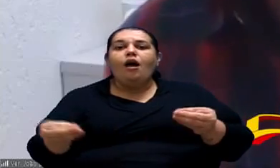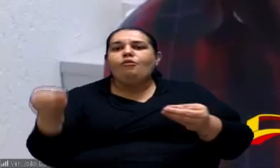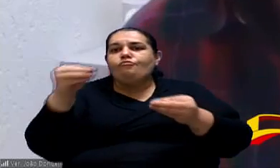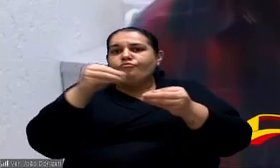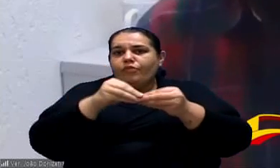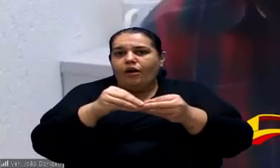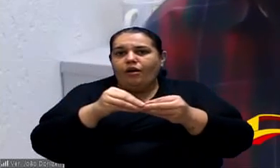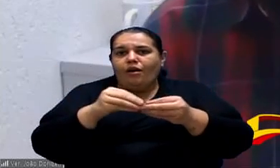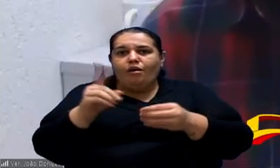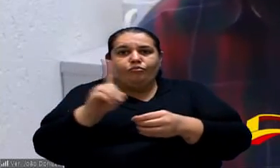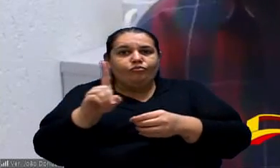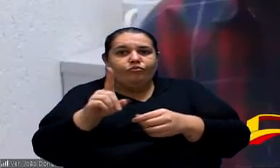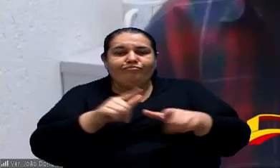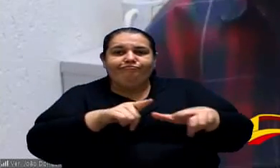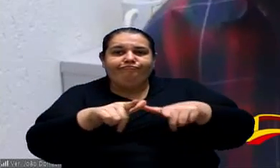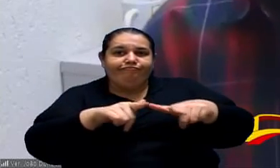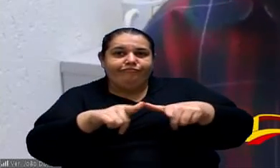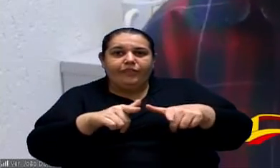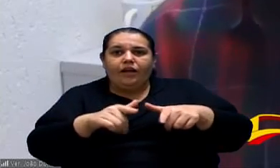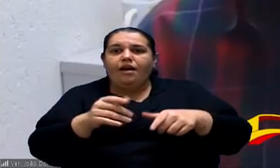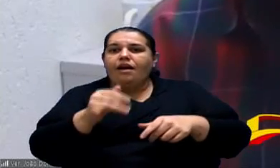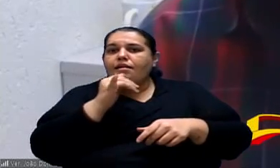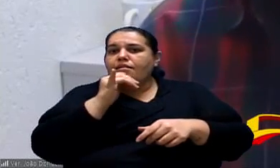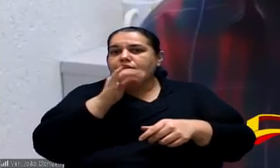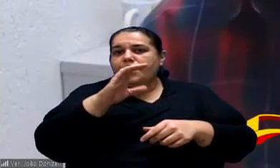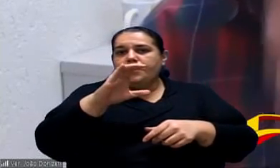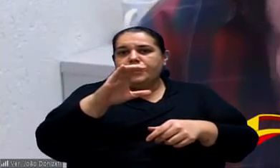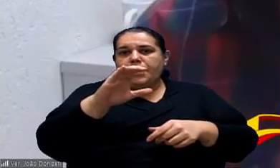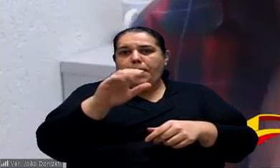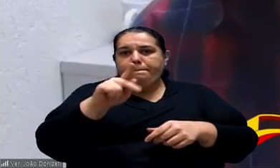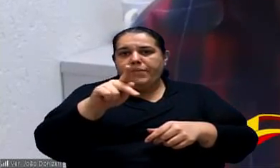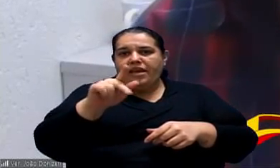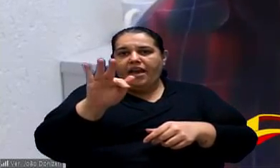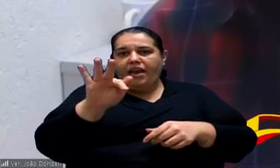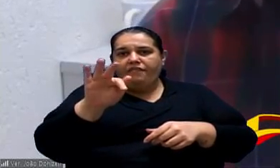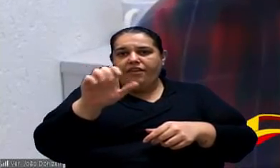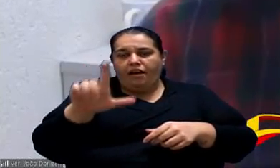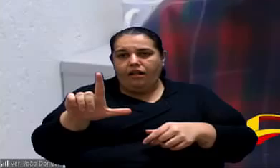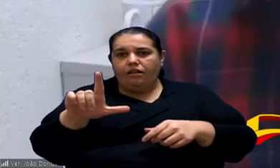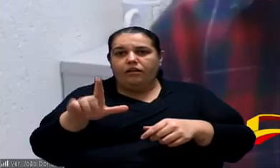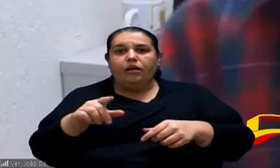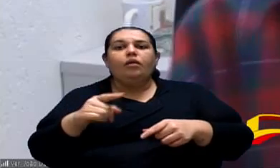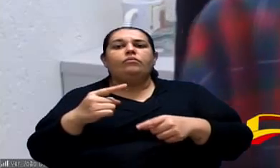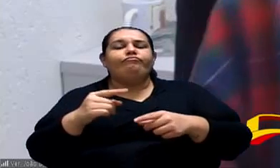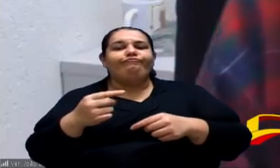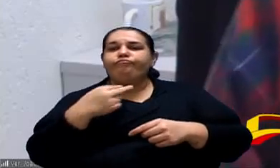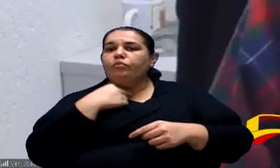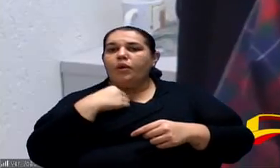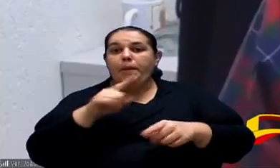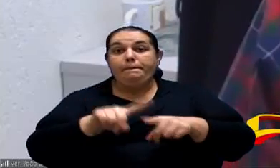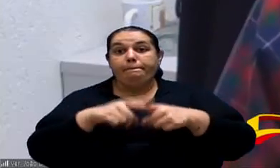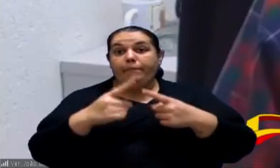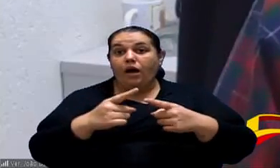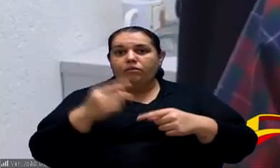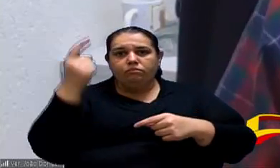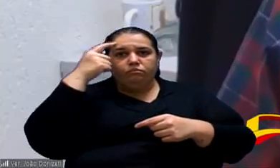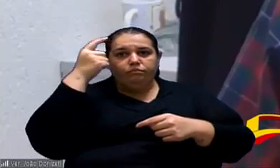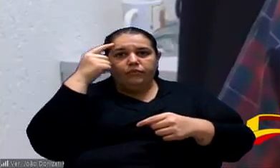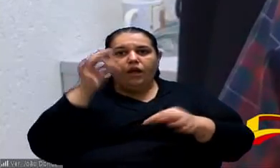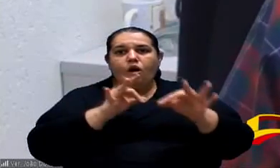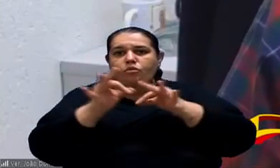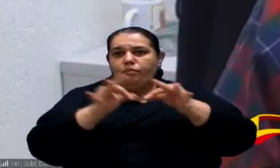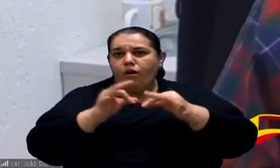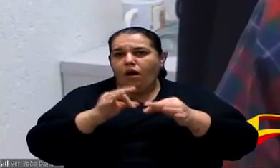não dá para incluir outros serviços, no caso, por exemplo, da CPFL. Mas podemos pensar num projeto parecido com eles e